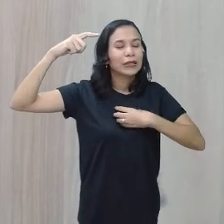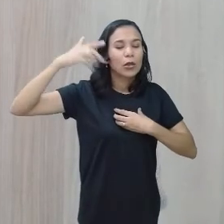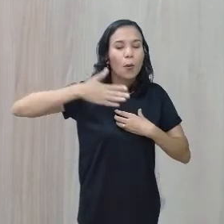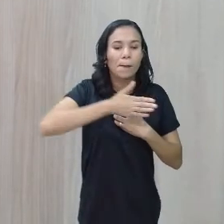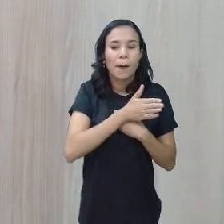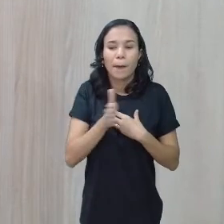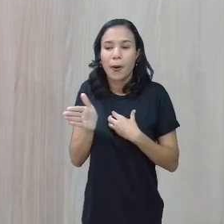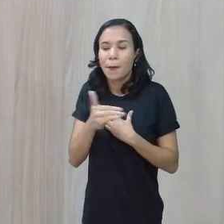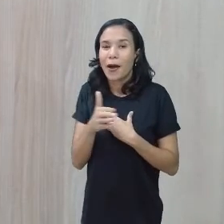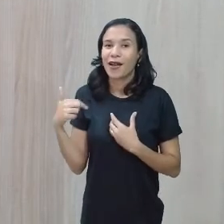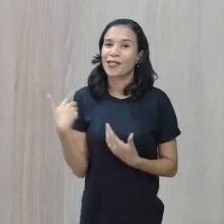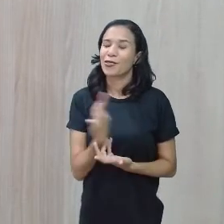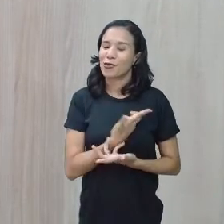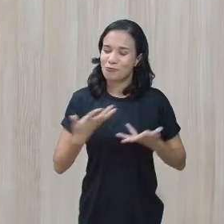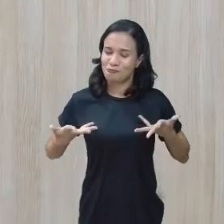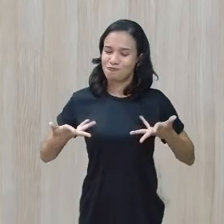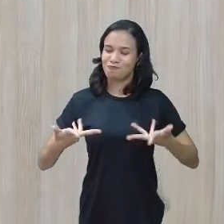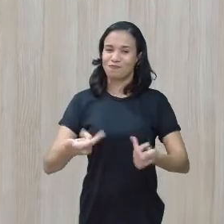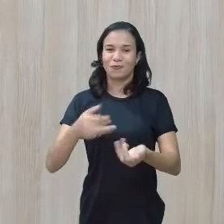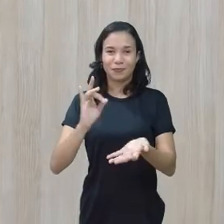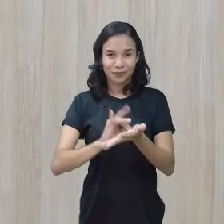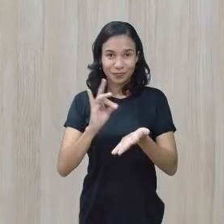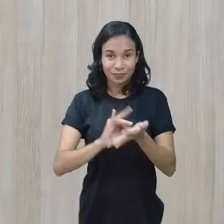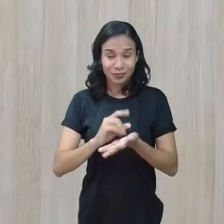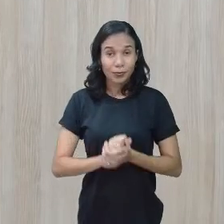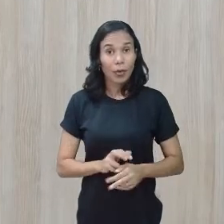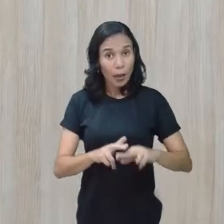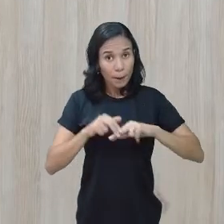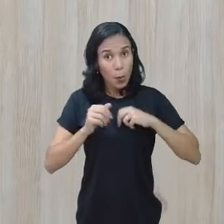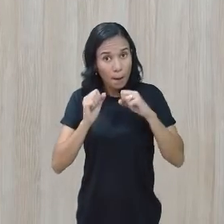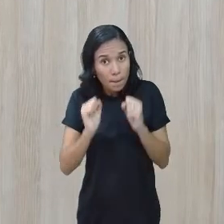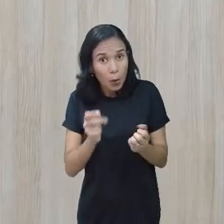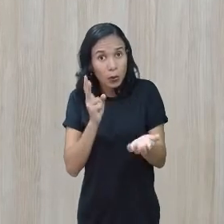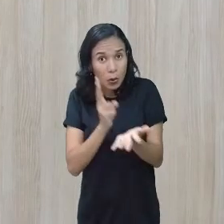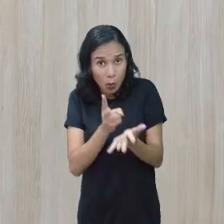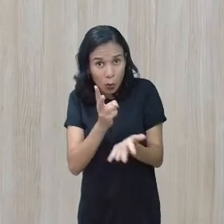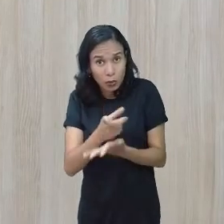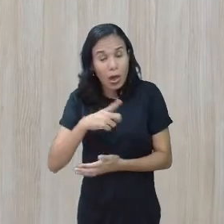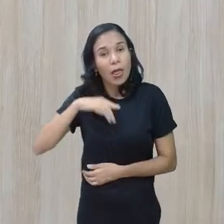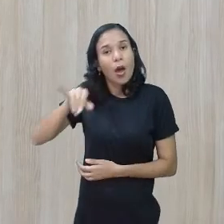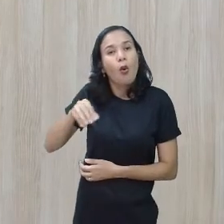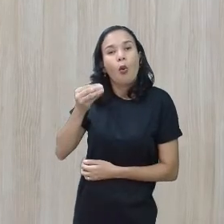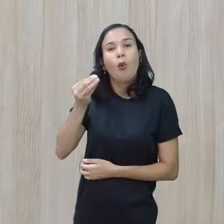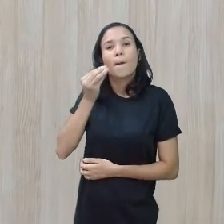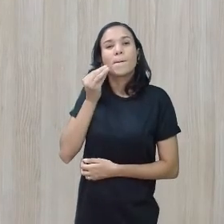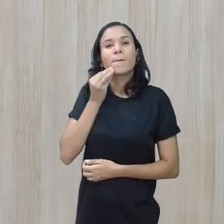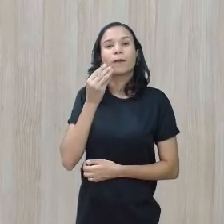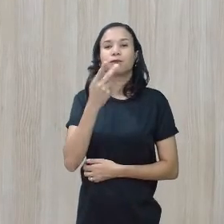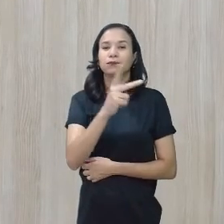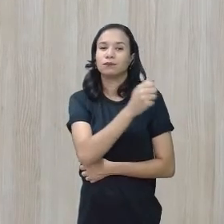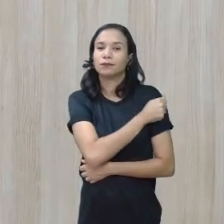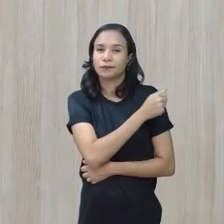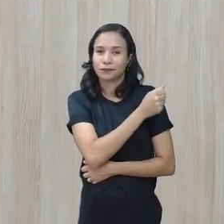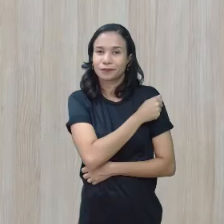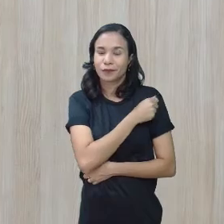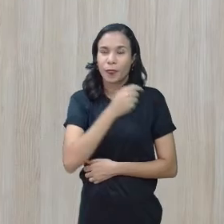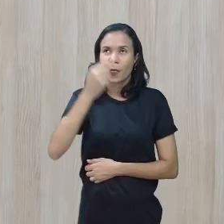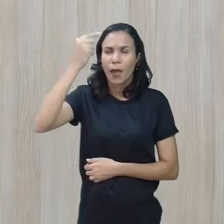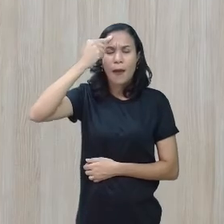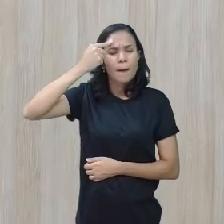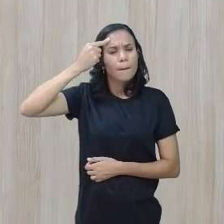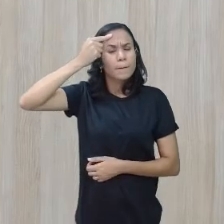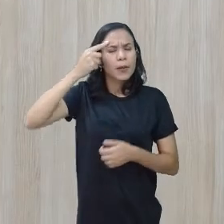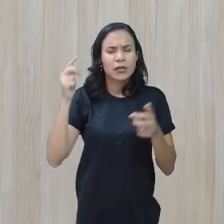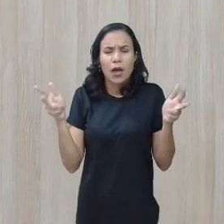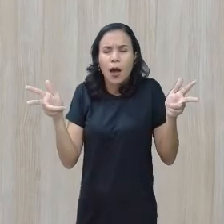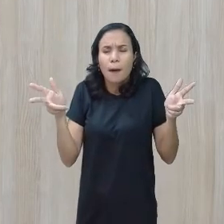que deixam a gente fascinado, Ivânia. Exatamente. E você pode continuar oportunizando o seu estudante a perceber